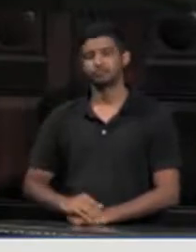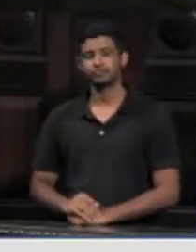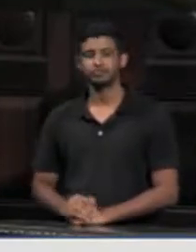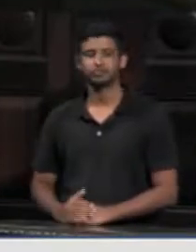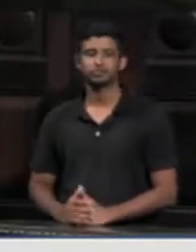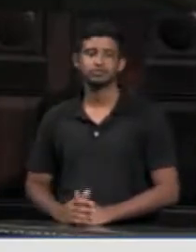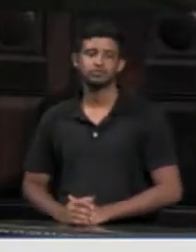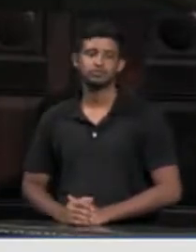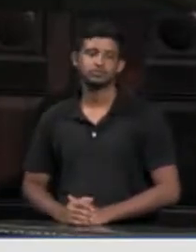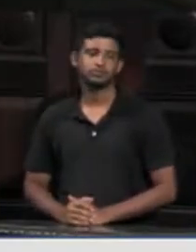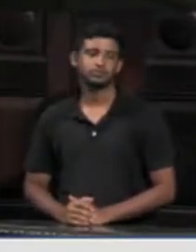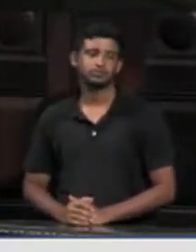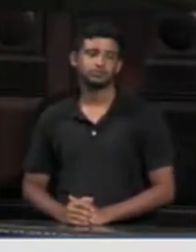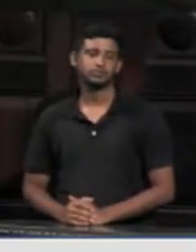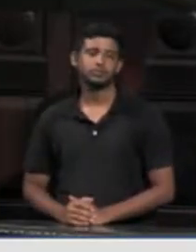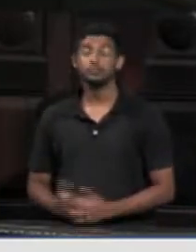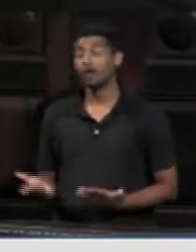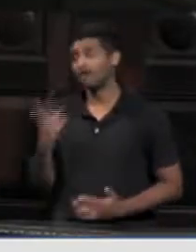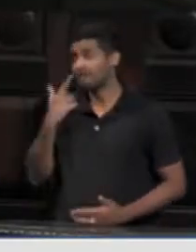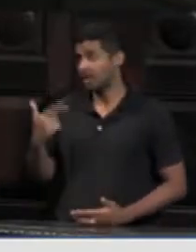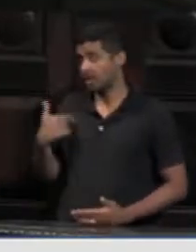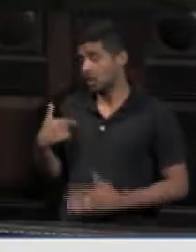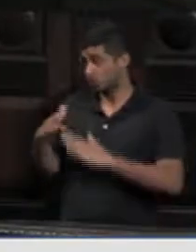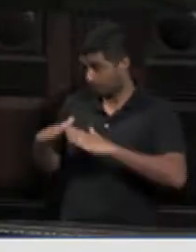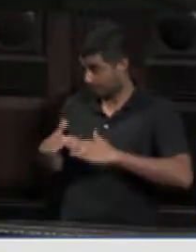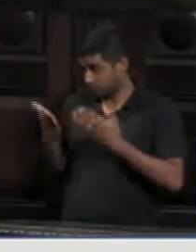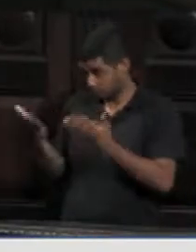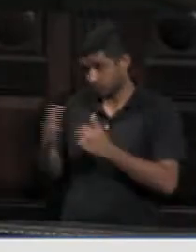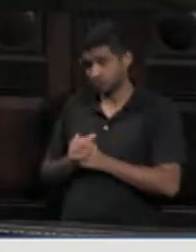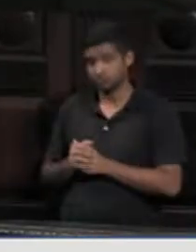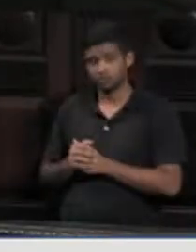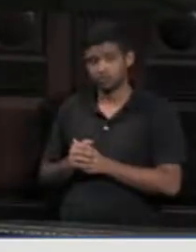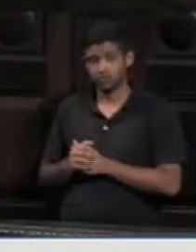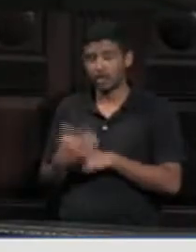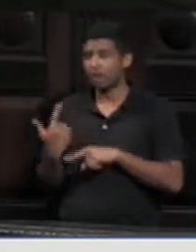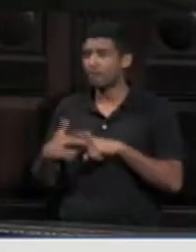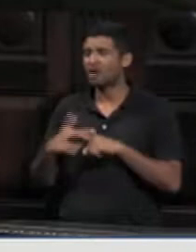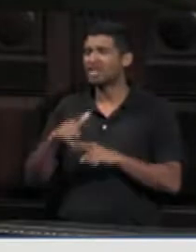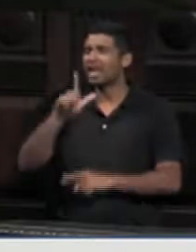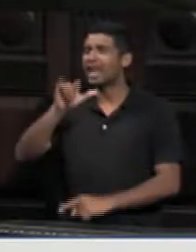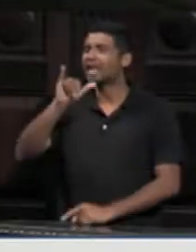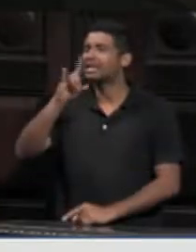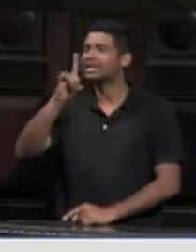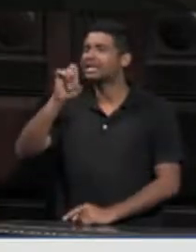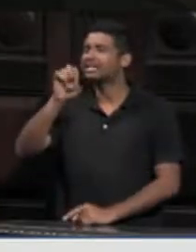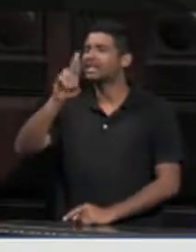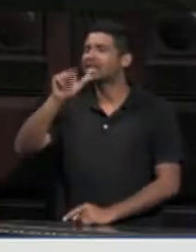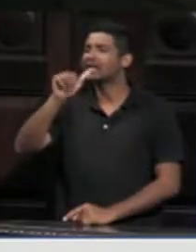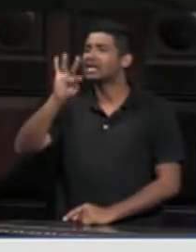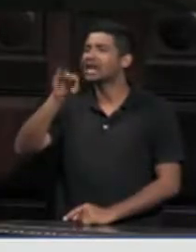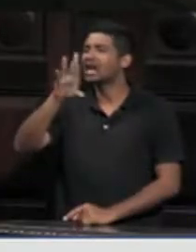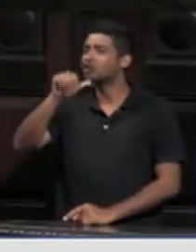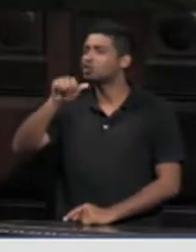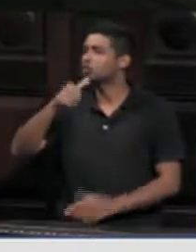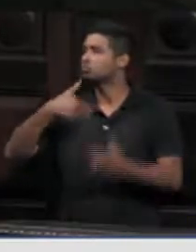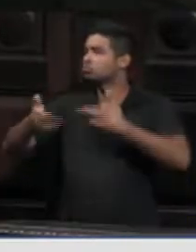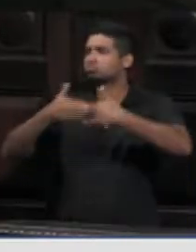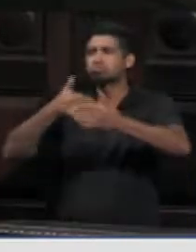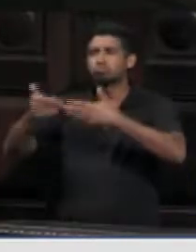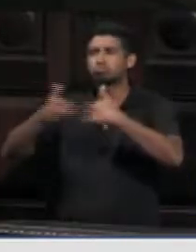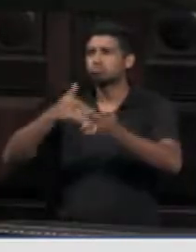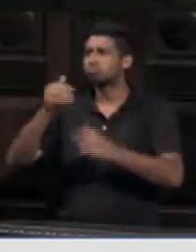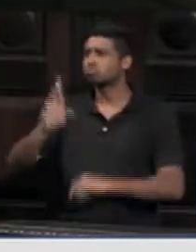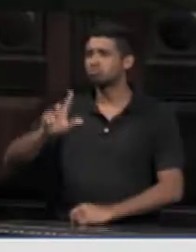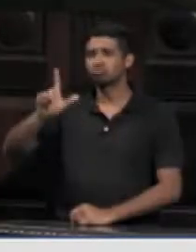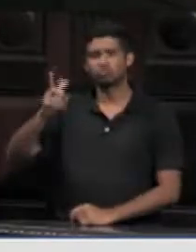querido. Eu estou pedindo a Vossa Excelência, Para acatar. porque literatura é qualquer literatura. Nós estamos